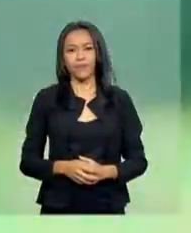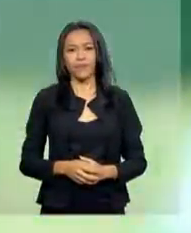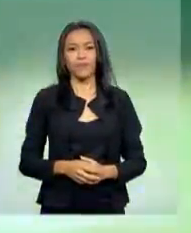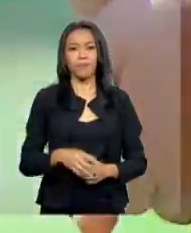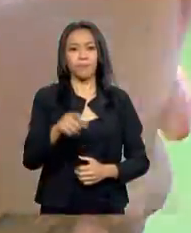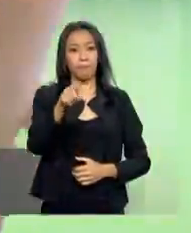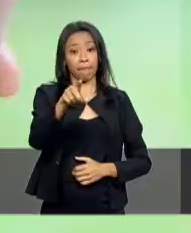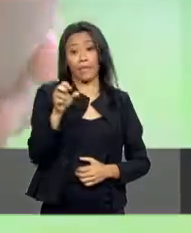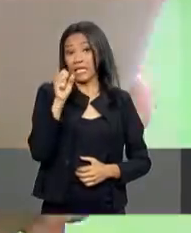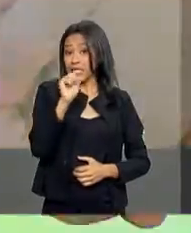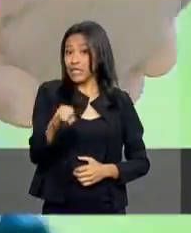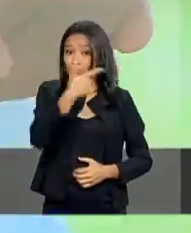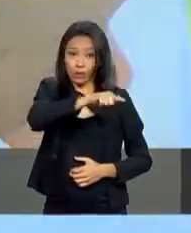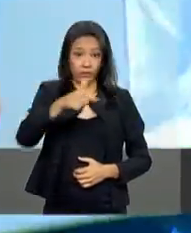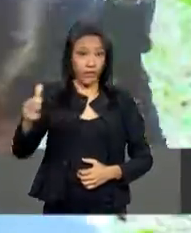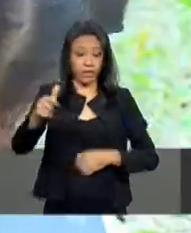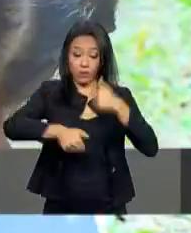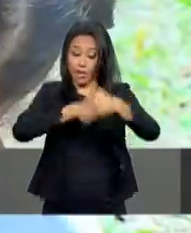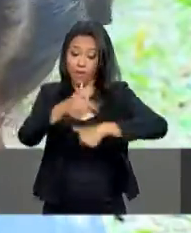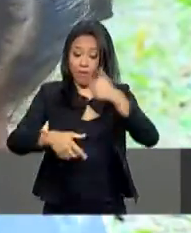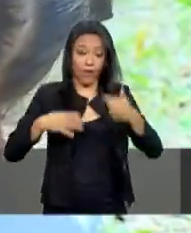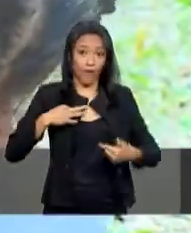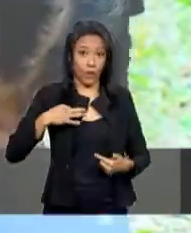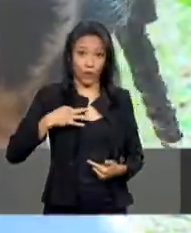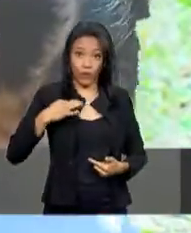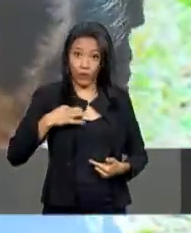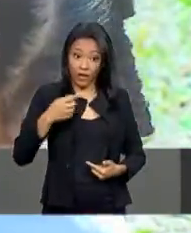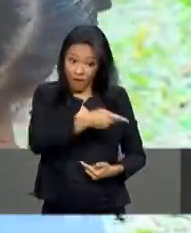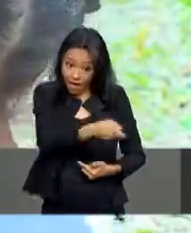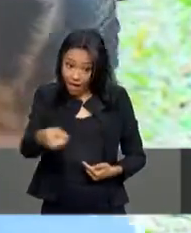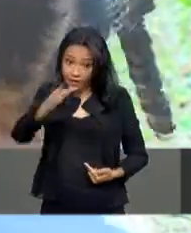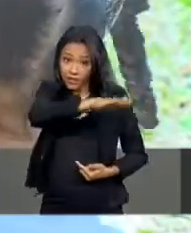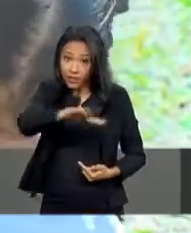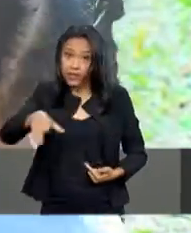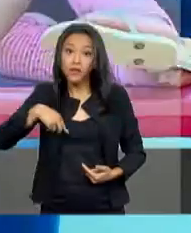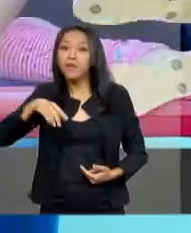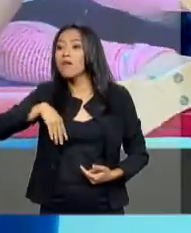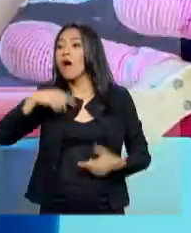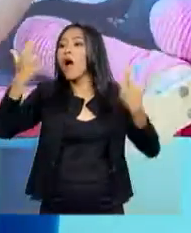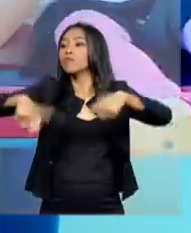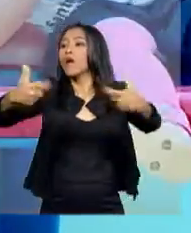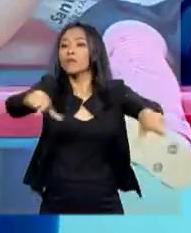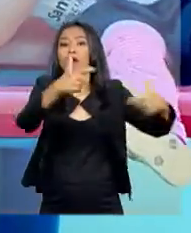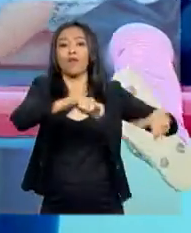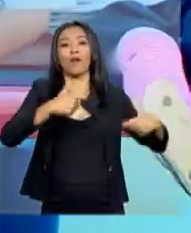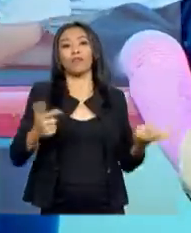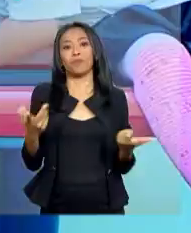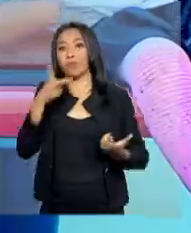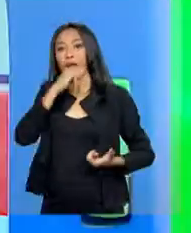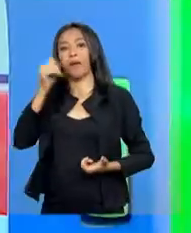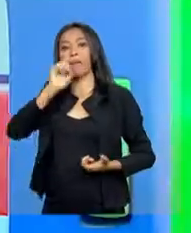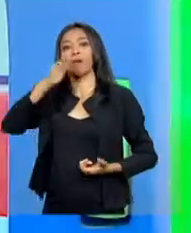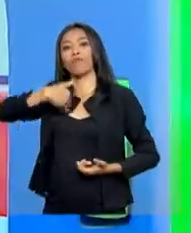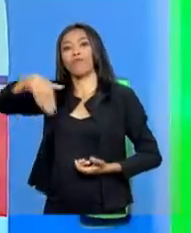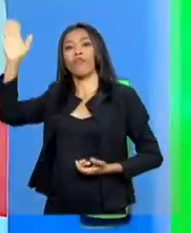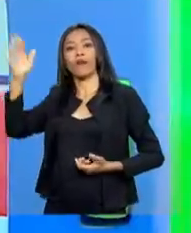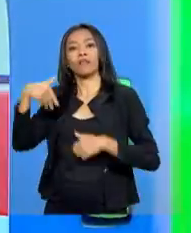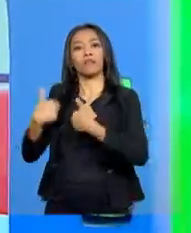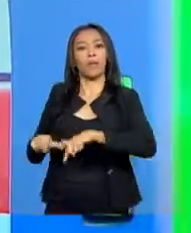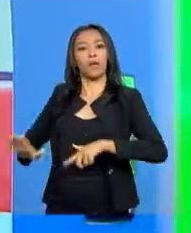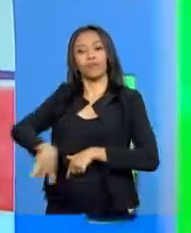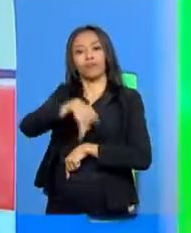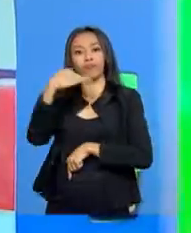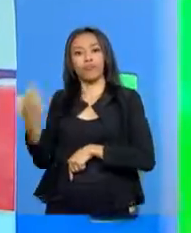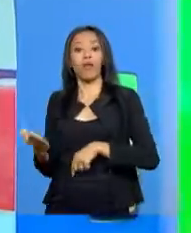Se não fosse o serviço voluntário, essas crianças dificilmente teriam onde ficar durante o tempo em que os pais trabalham. Elas são filhas